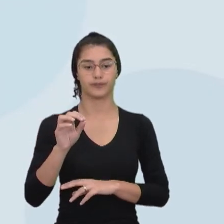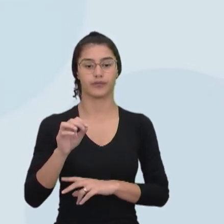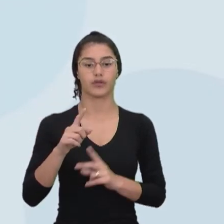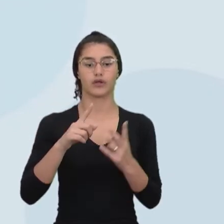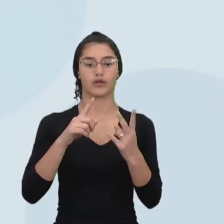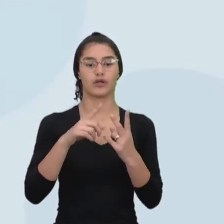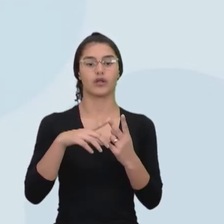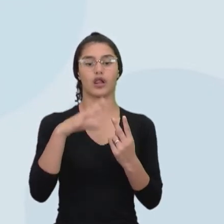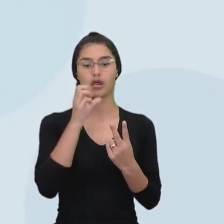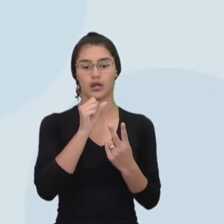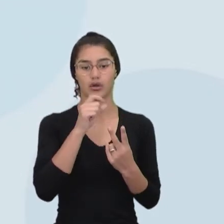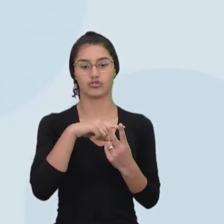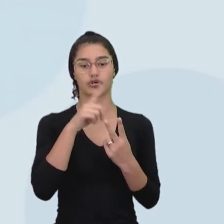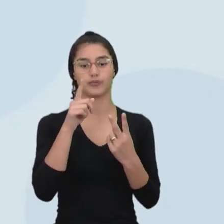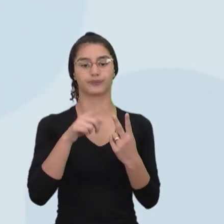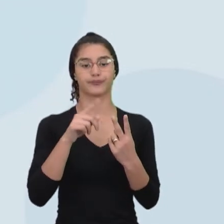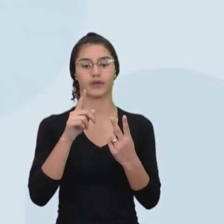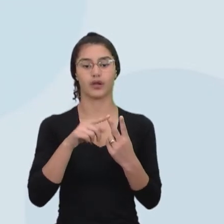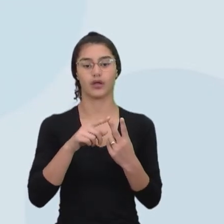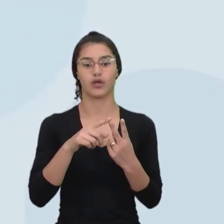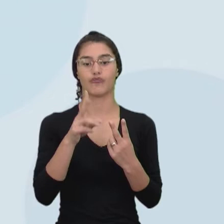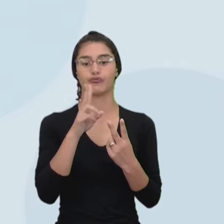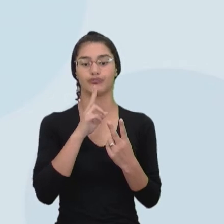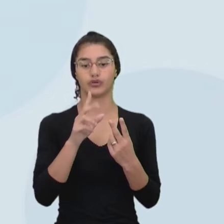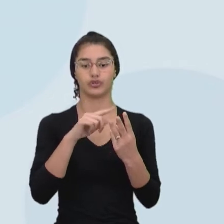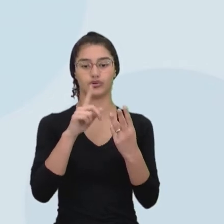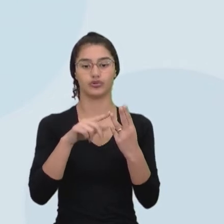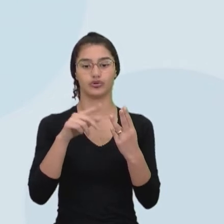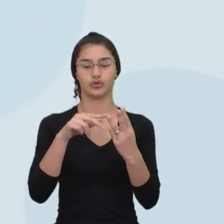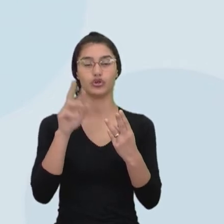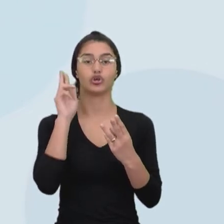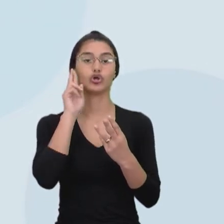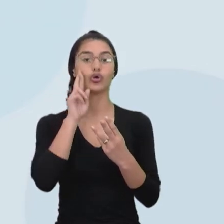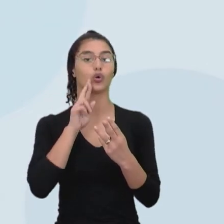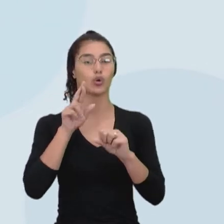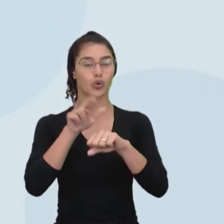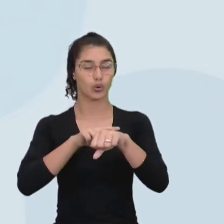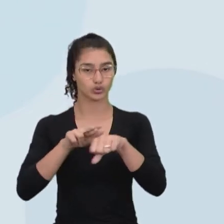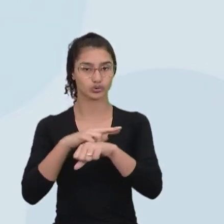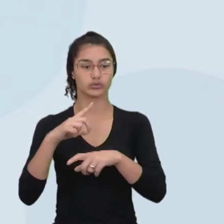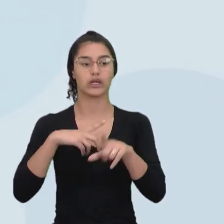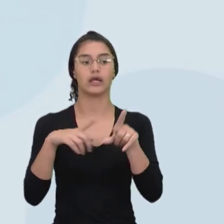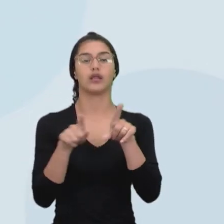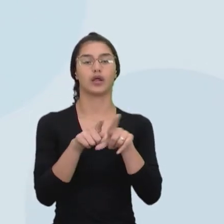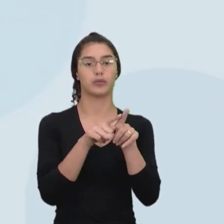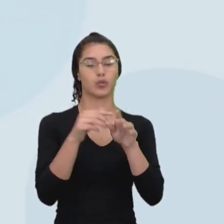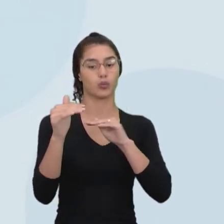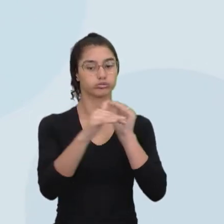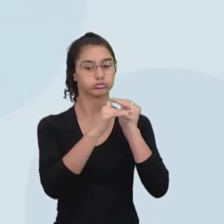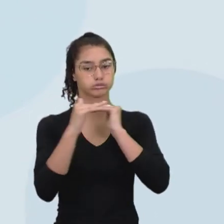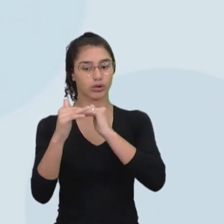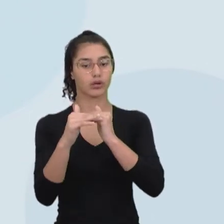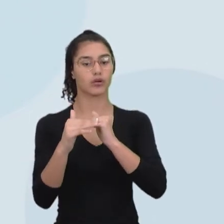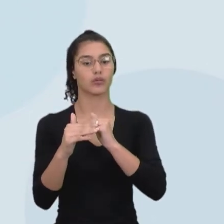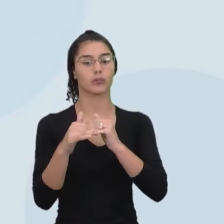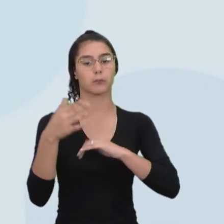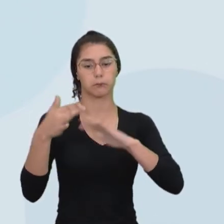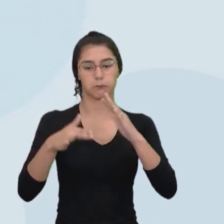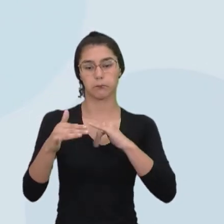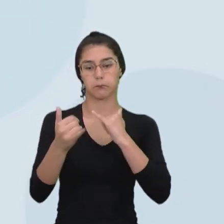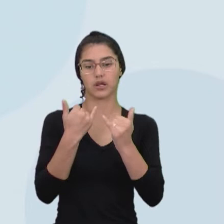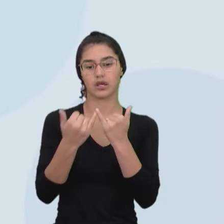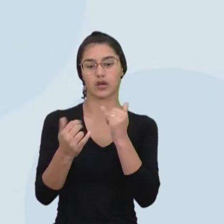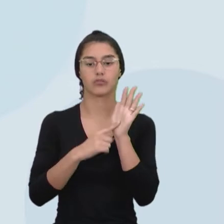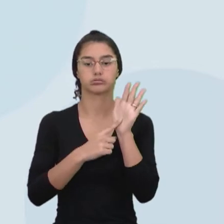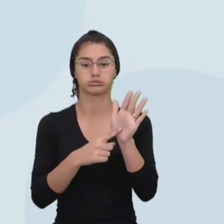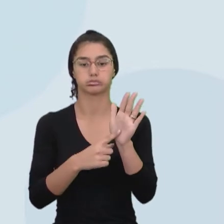fósforo, tá? E nós temos aí o potássio, tá? Com o mesmo, né, equilíbrio aí, né, dando um pouquinho de ênfase